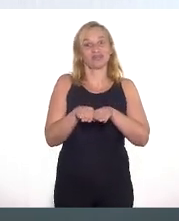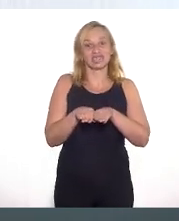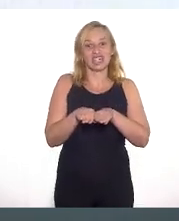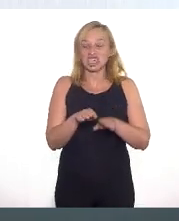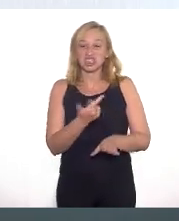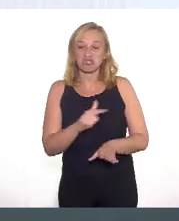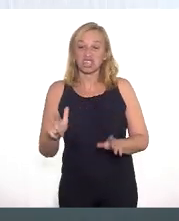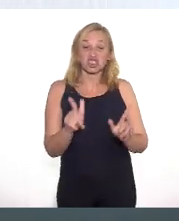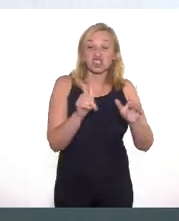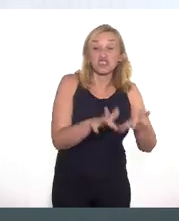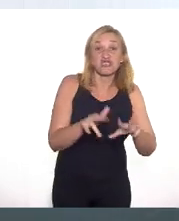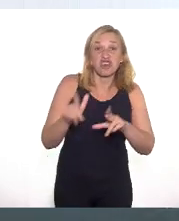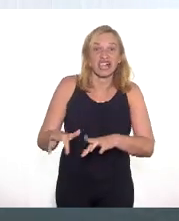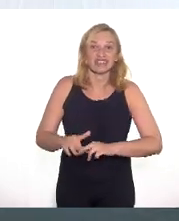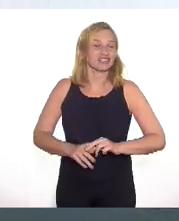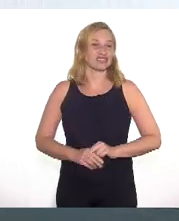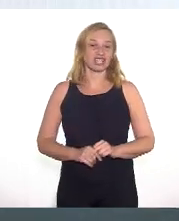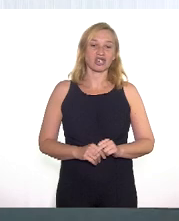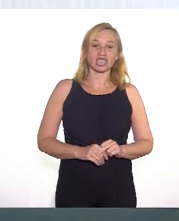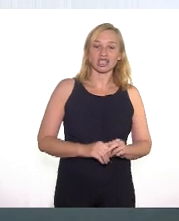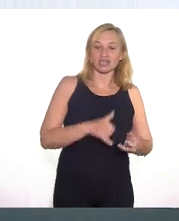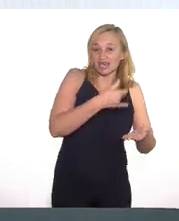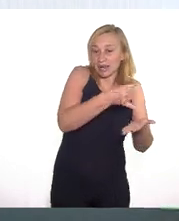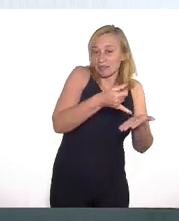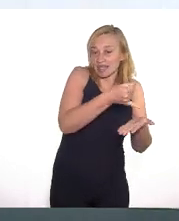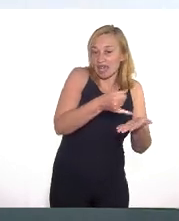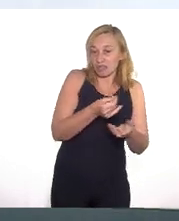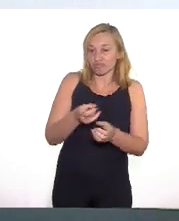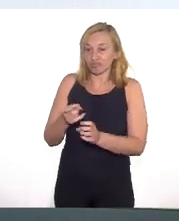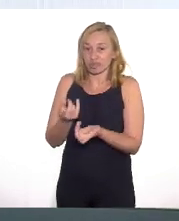há diferença nenhuma entre capital e interior.